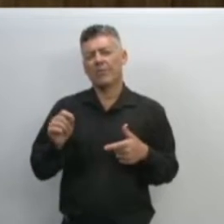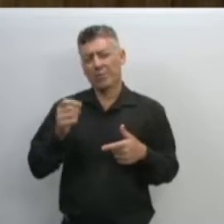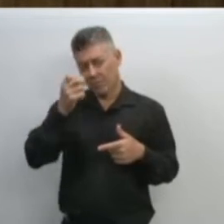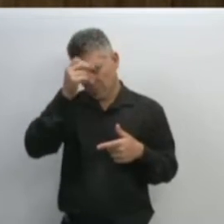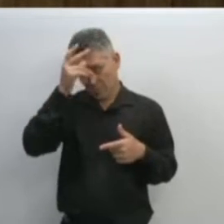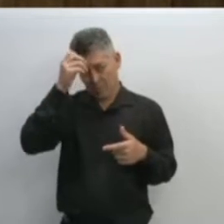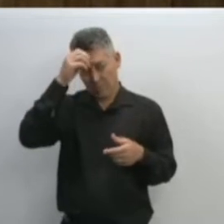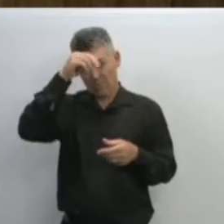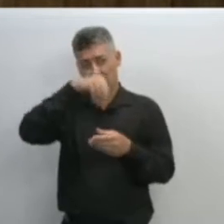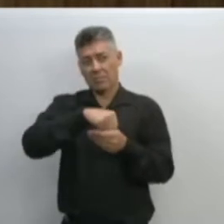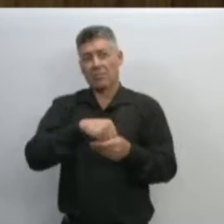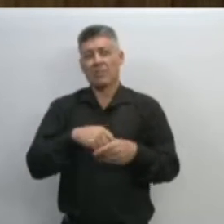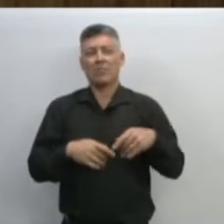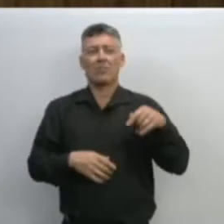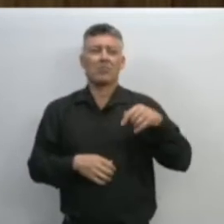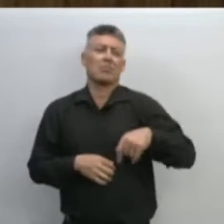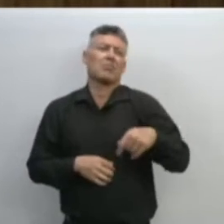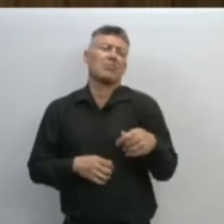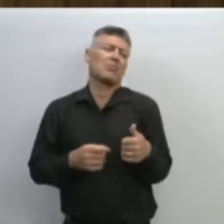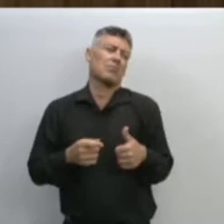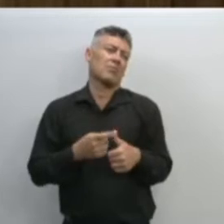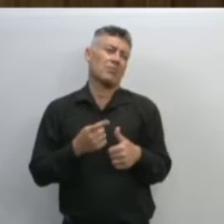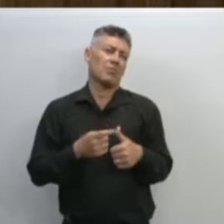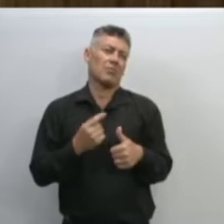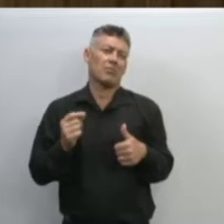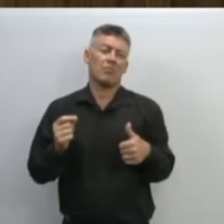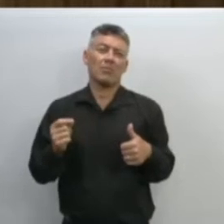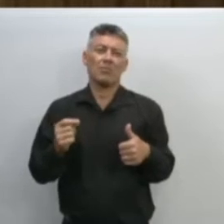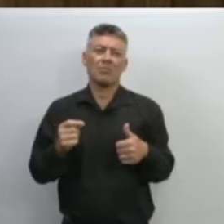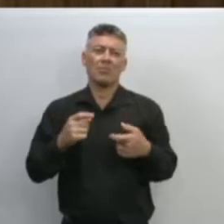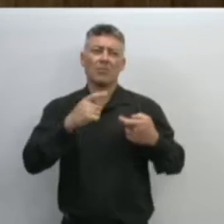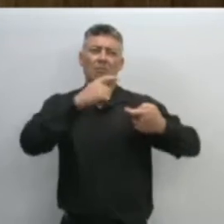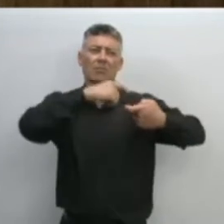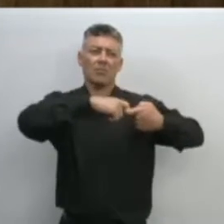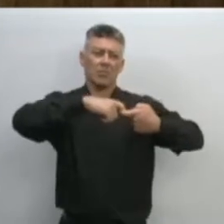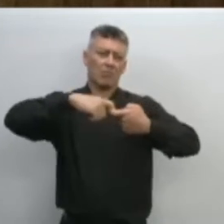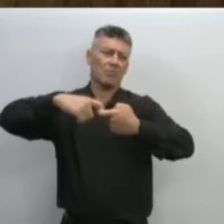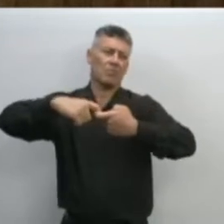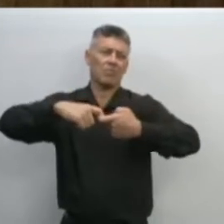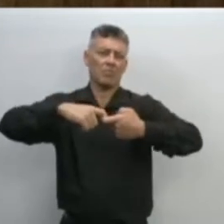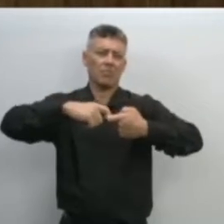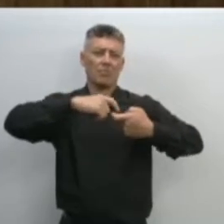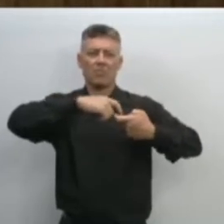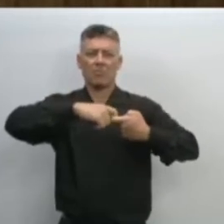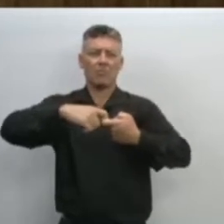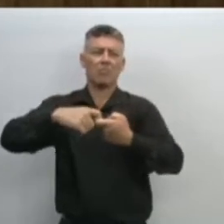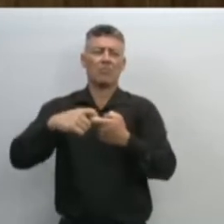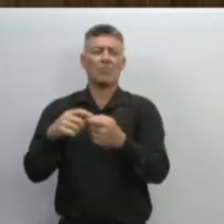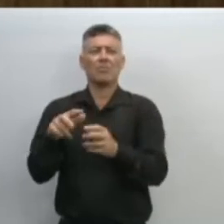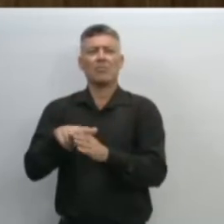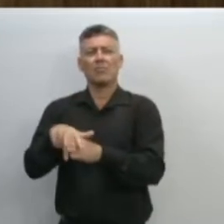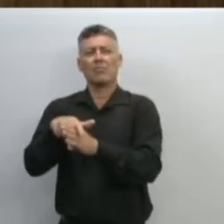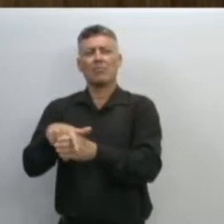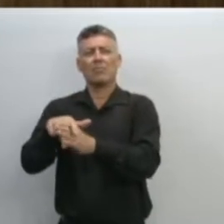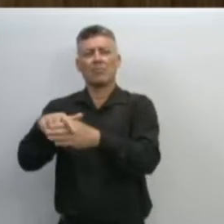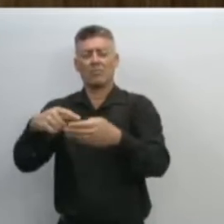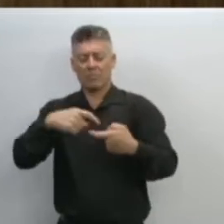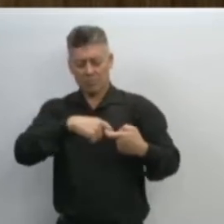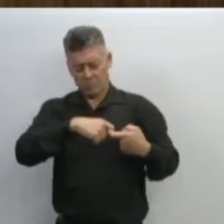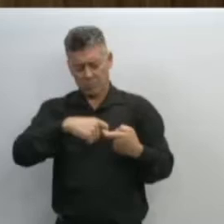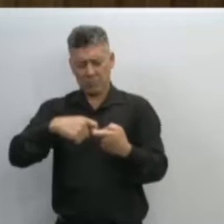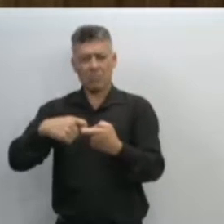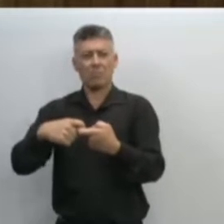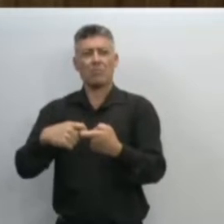município Natal. Um deles é as carroças, os carroceiros. Uma lei que nós aprovamos aqui